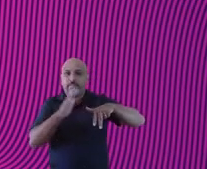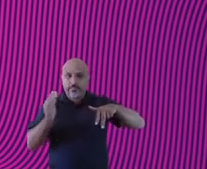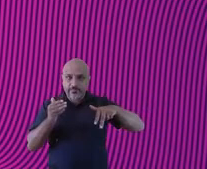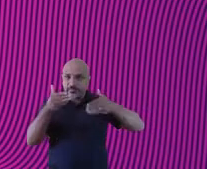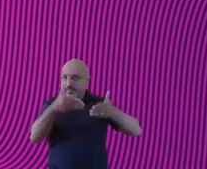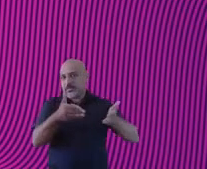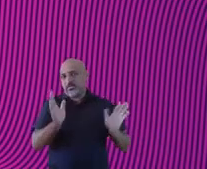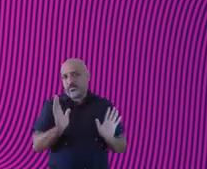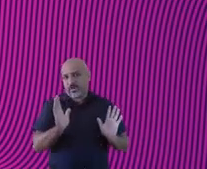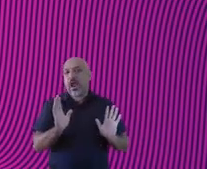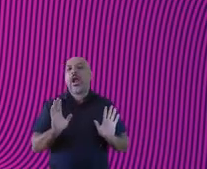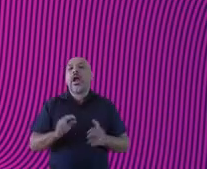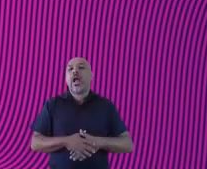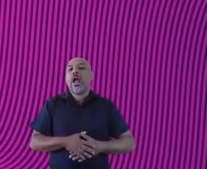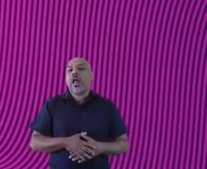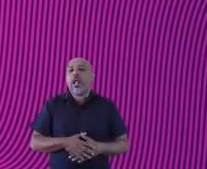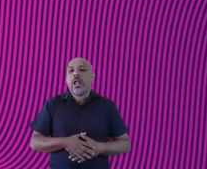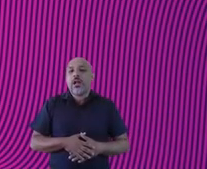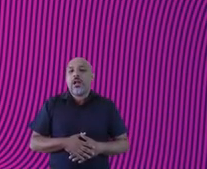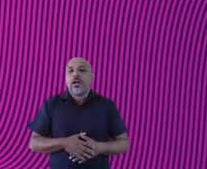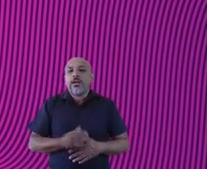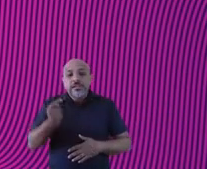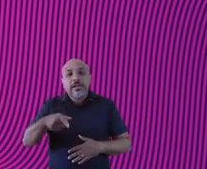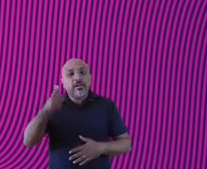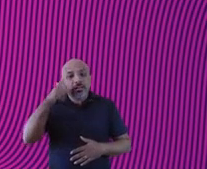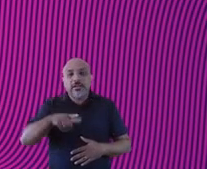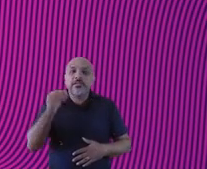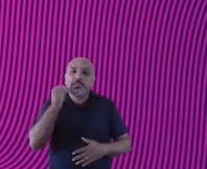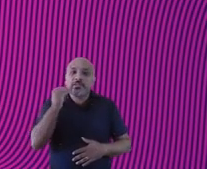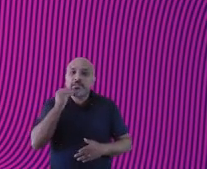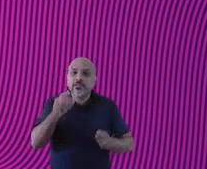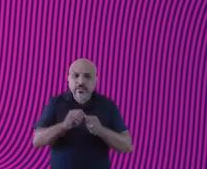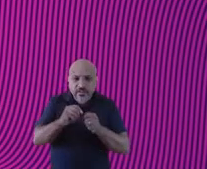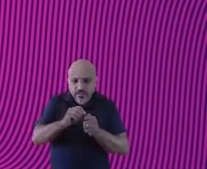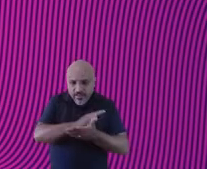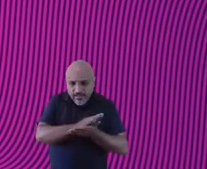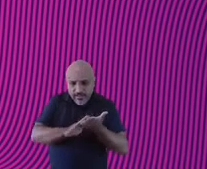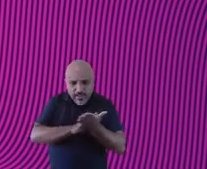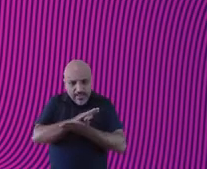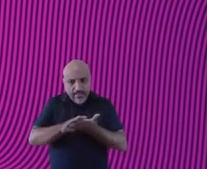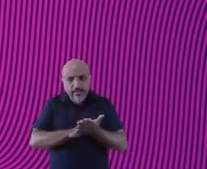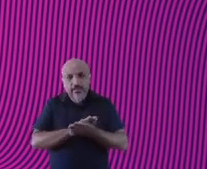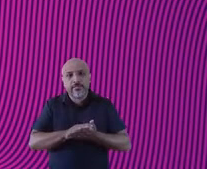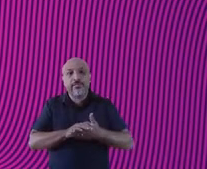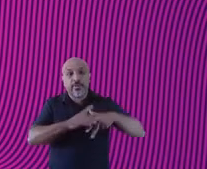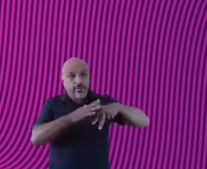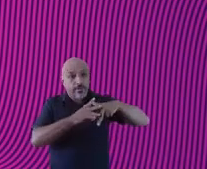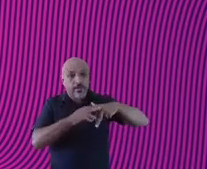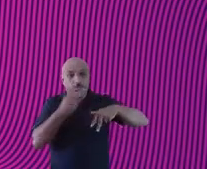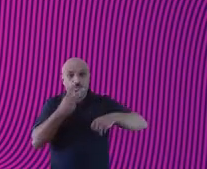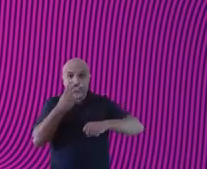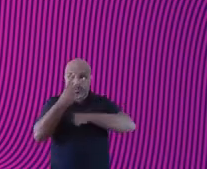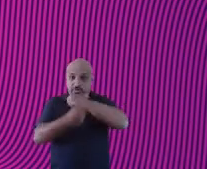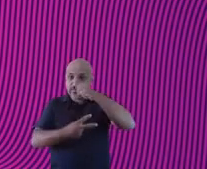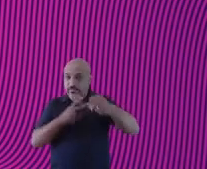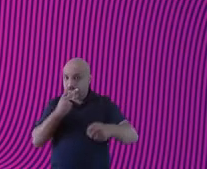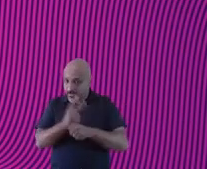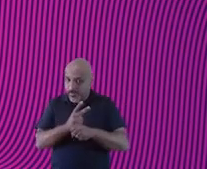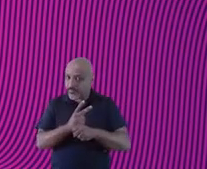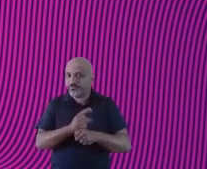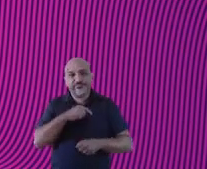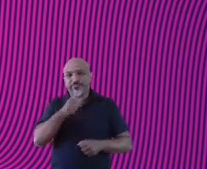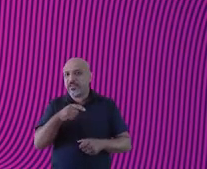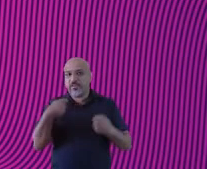E aí a gente optou por não fazer nada, e a paciente já está 2 anos em resposta completa, sem nenhuma necessidade